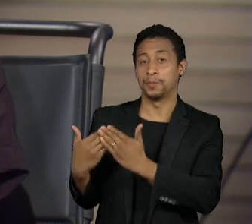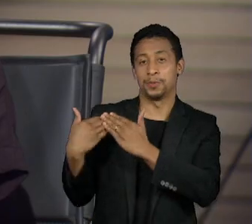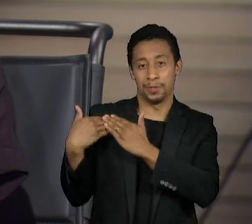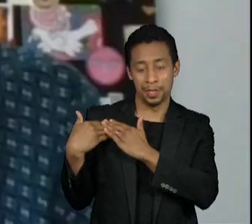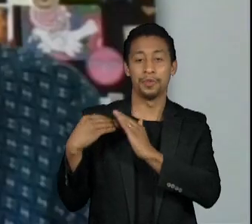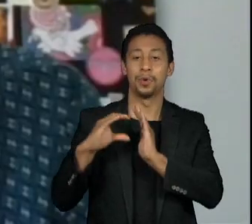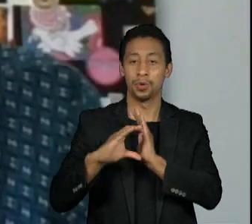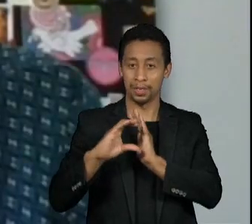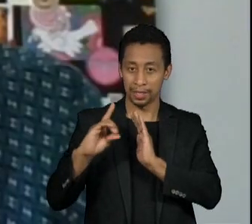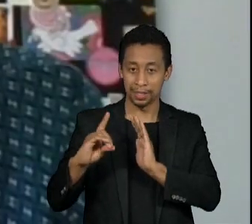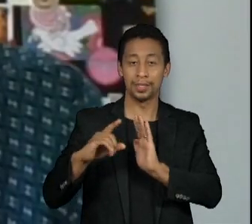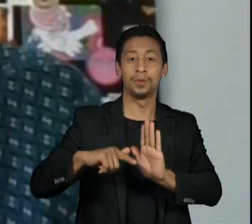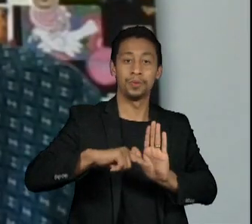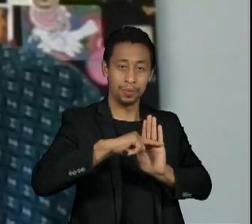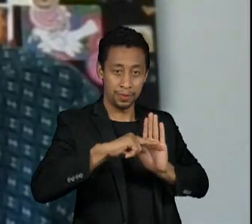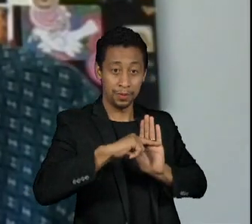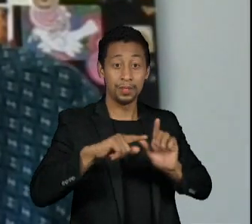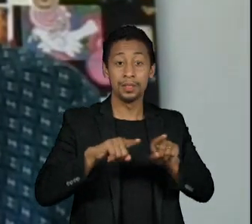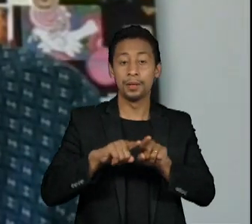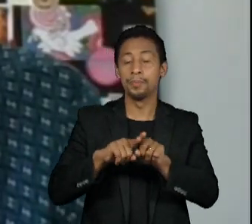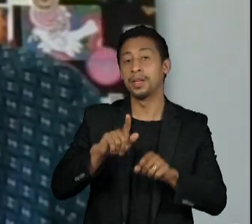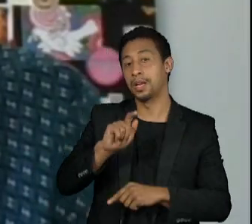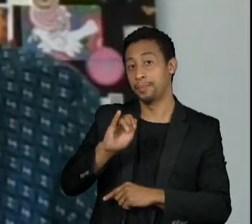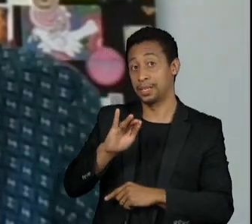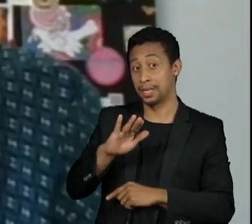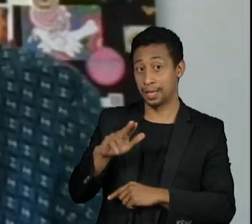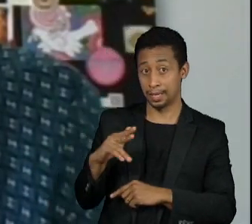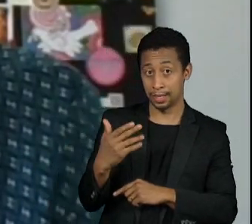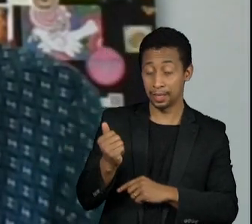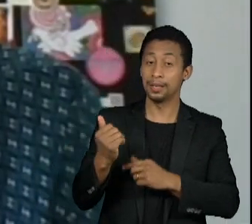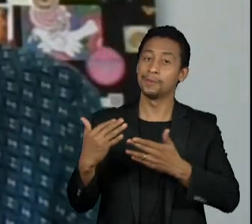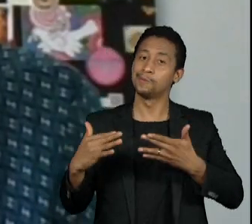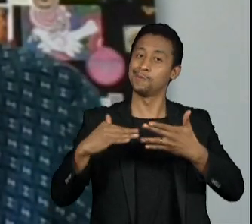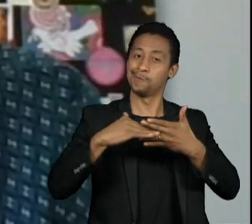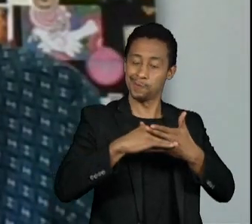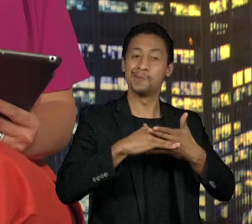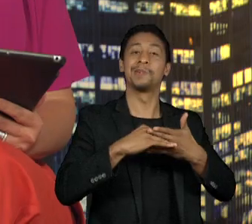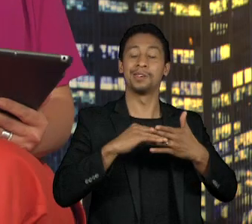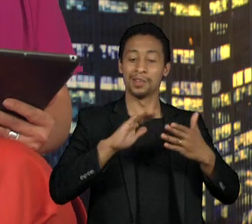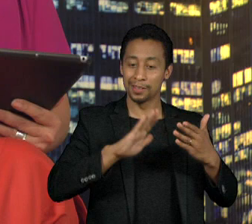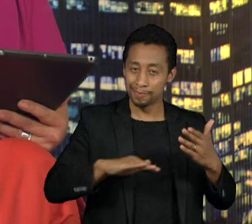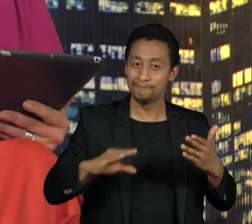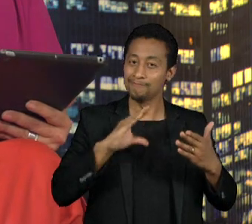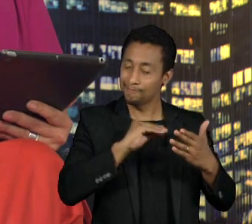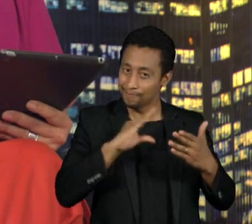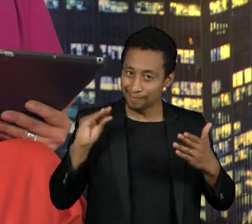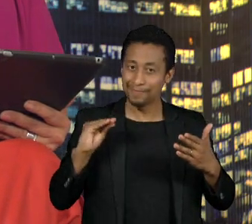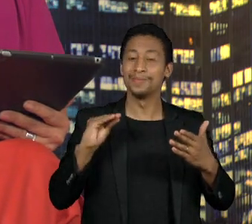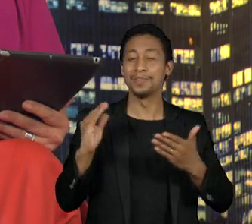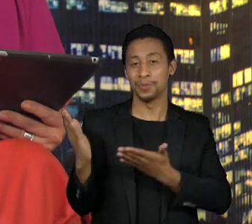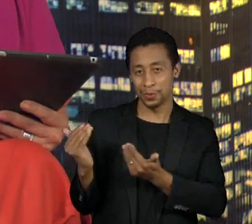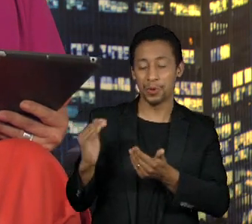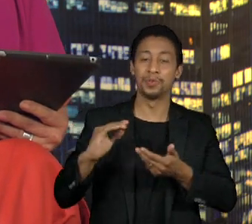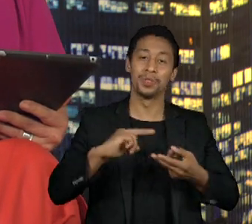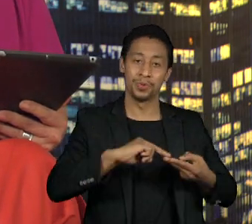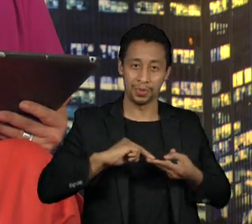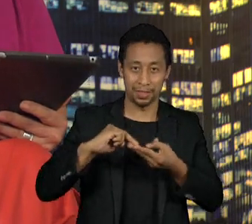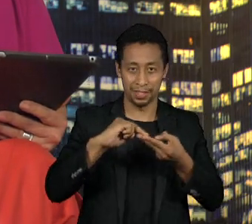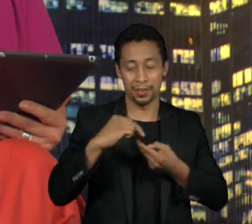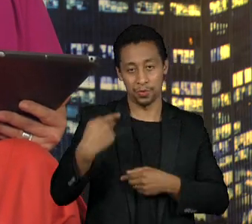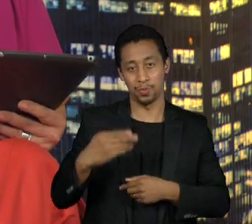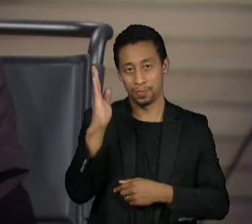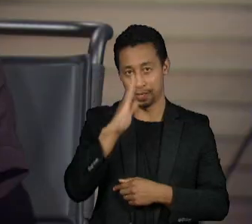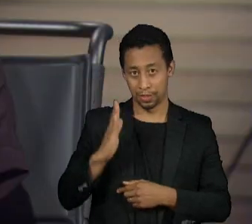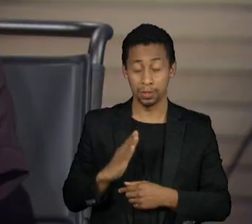e com Gabriela Mora, do Programa de Cidadania dos Adolescentes do Unicef Brasil. No primeiro bloco fizemos aí um